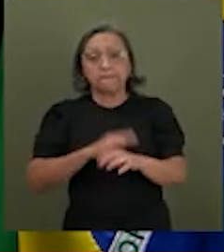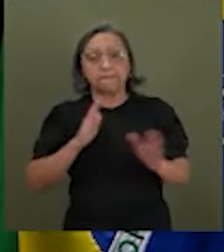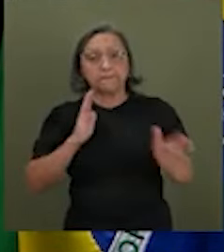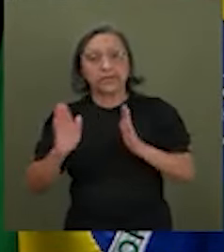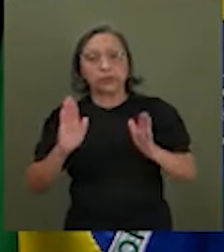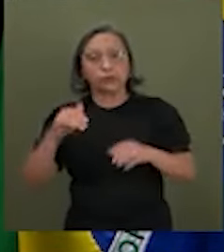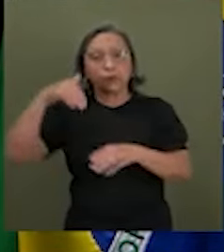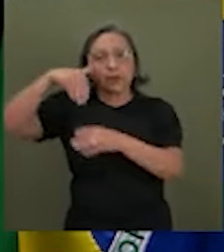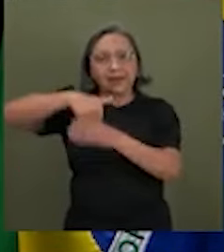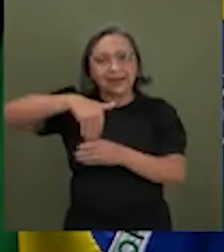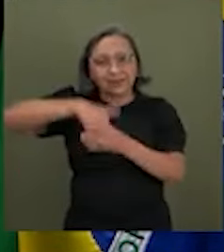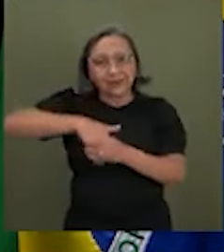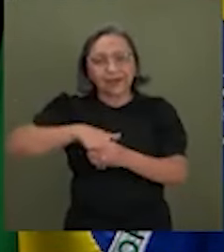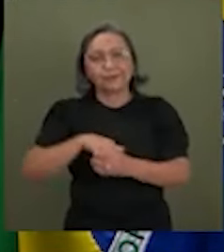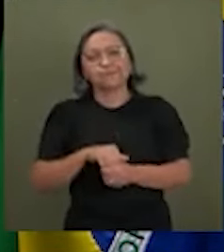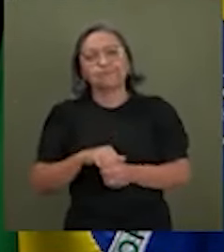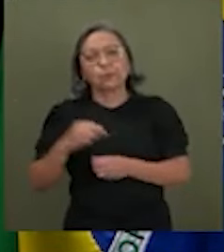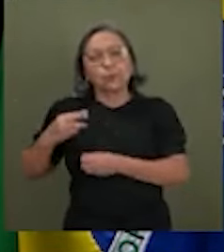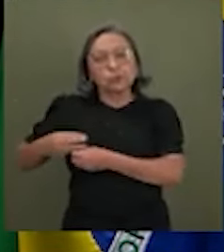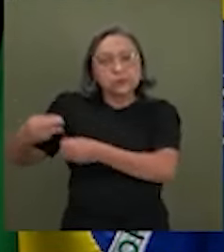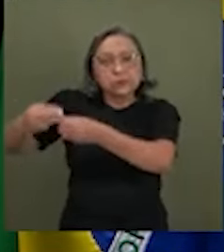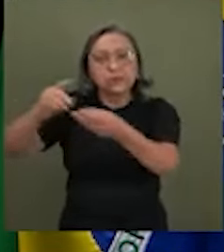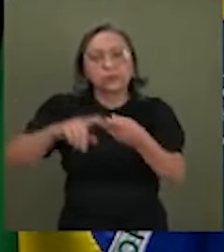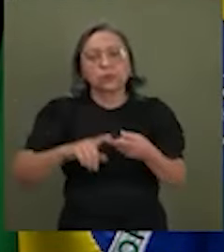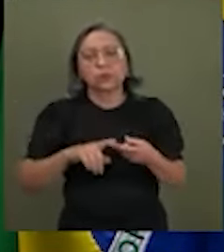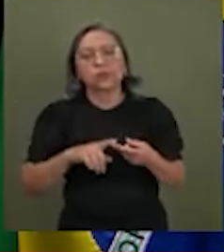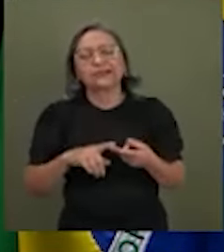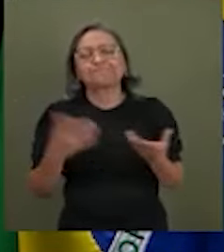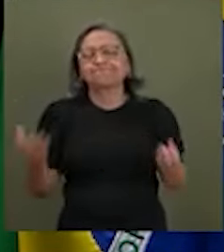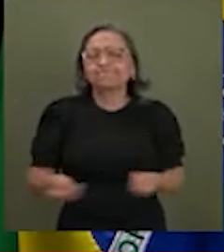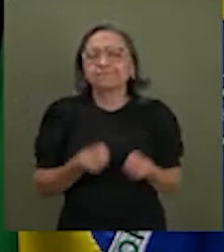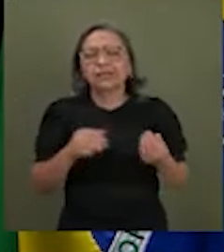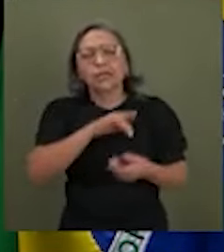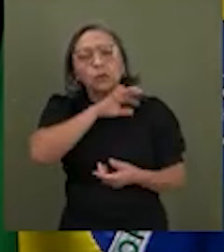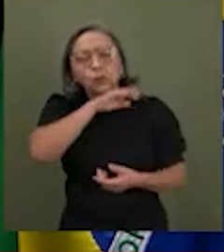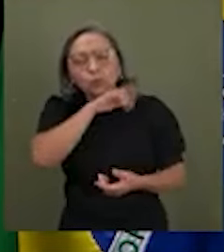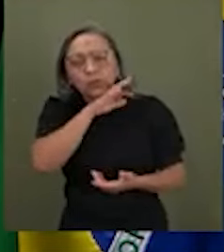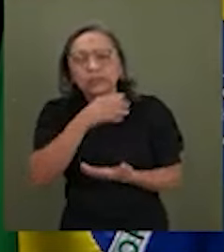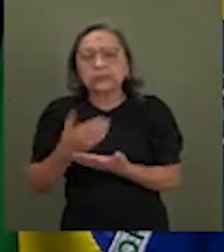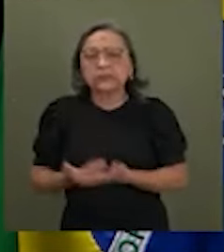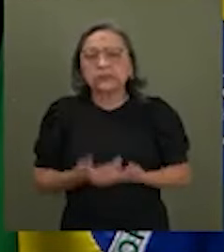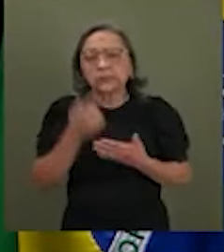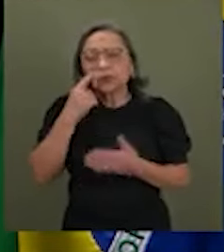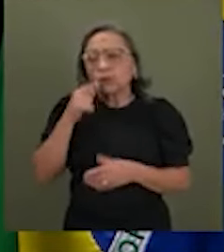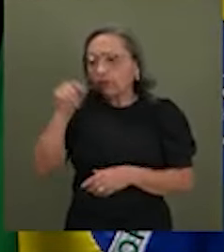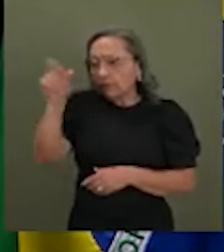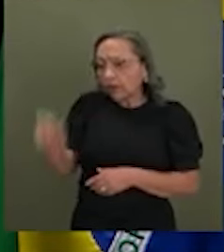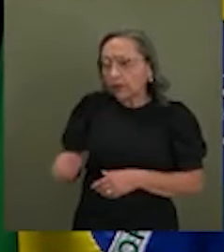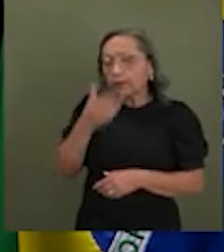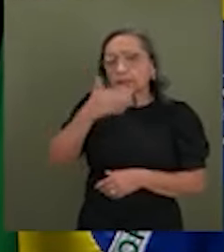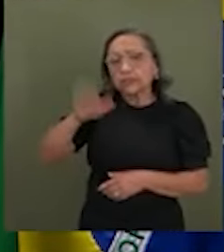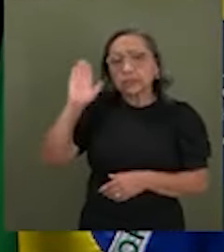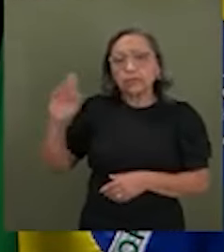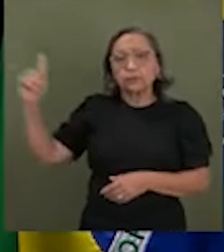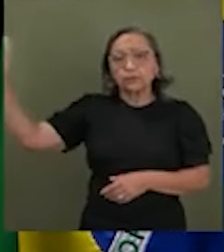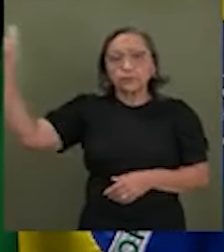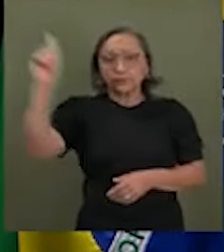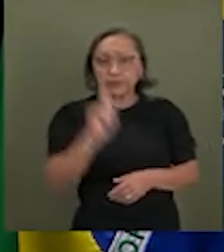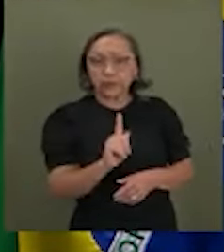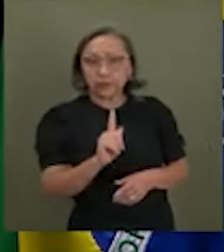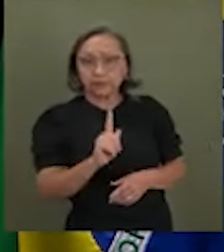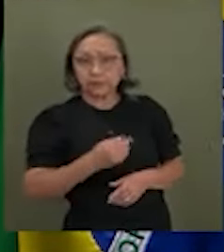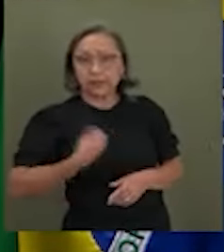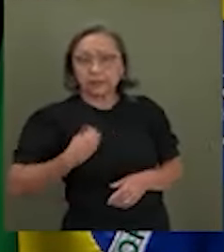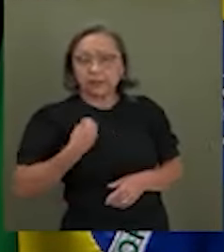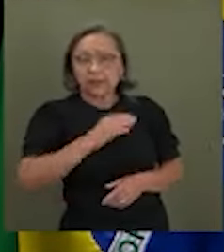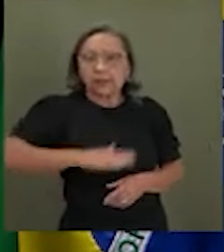senadora Damares, e fica muito ruim tu motivar um candidato a vir para a vida